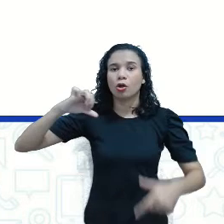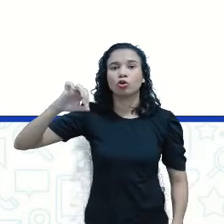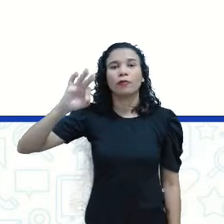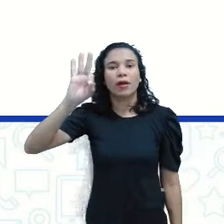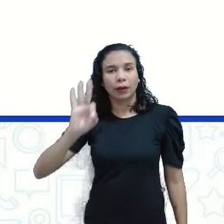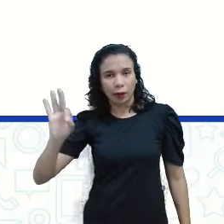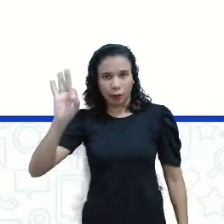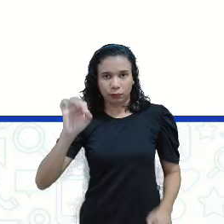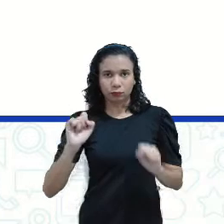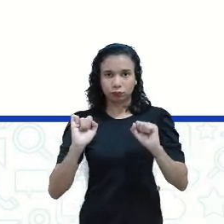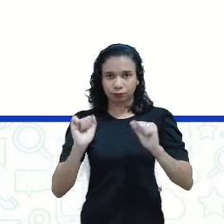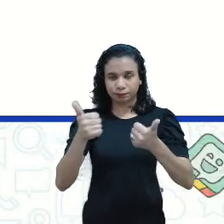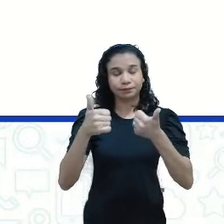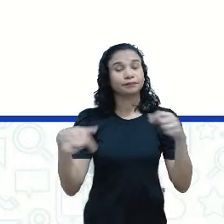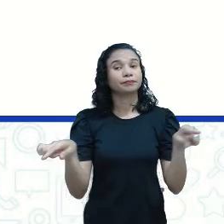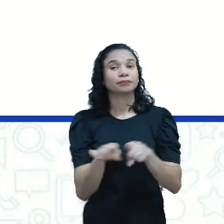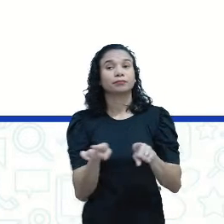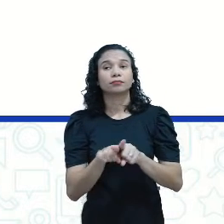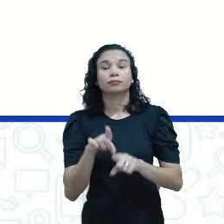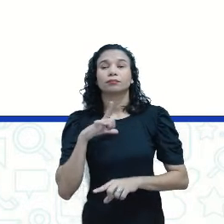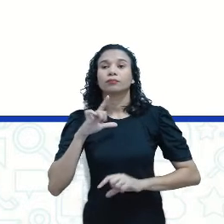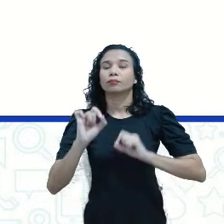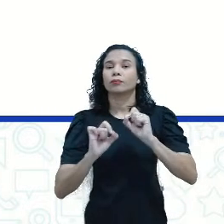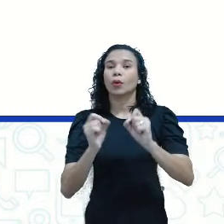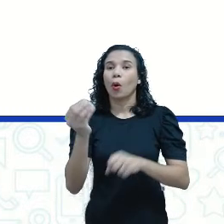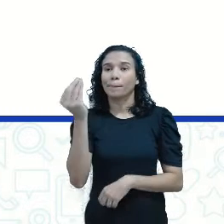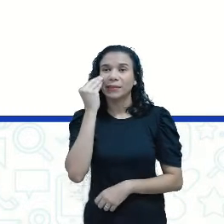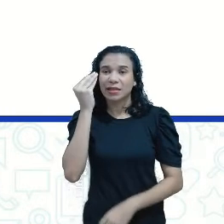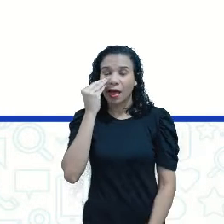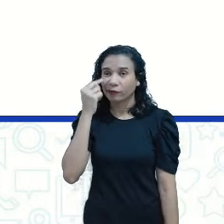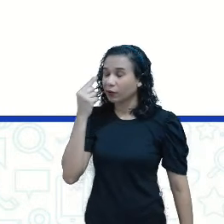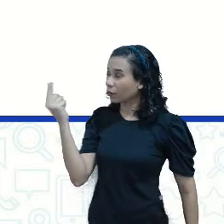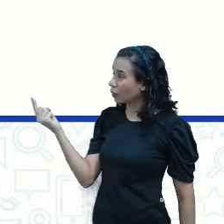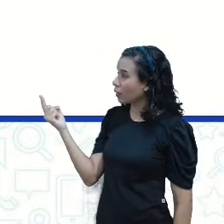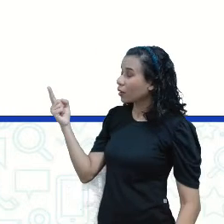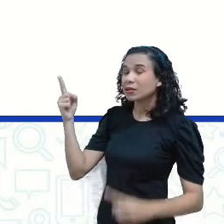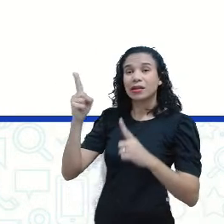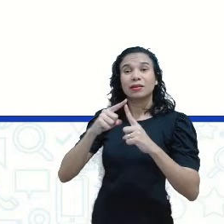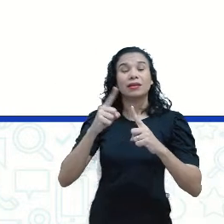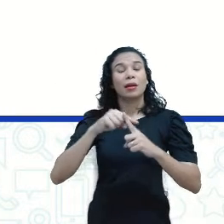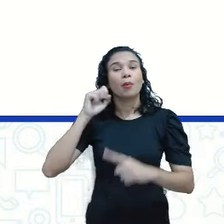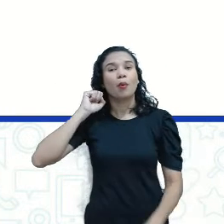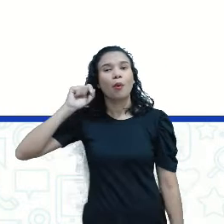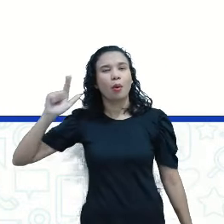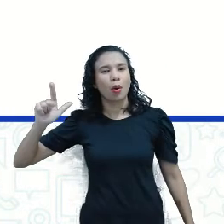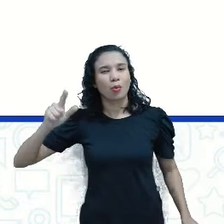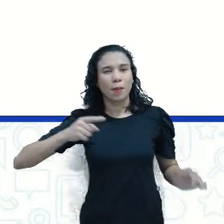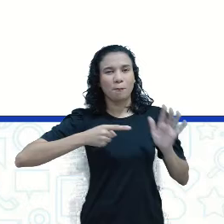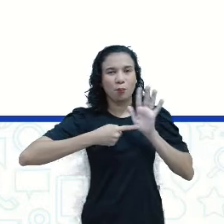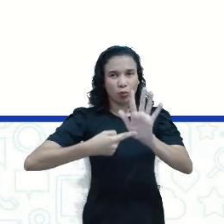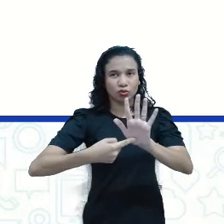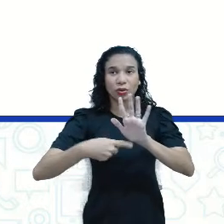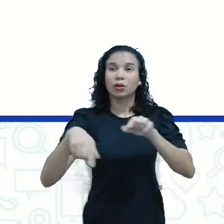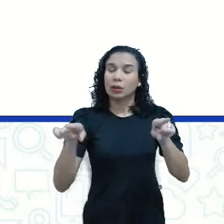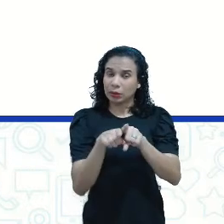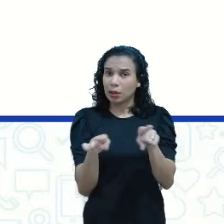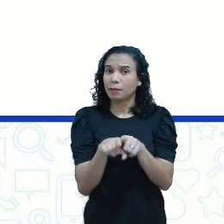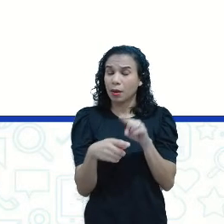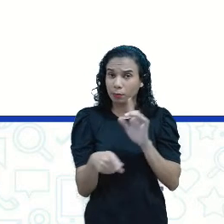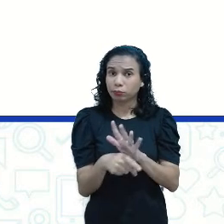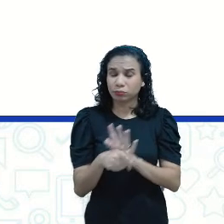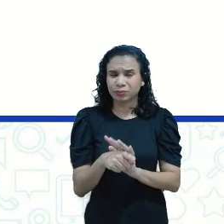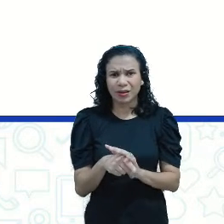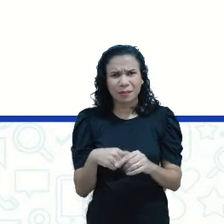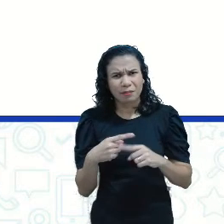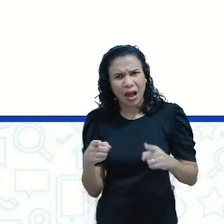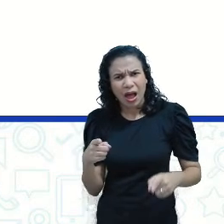isso de altura. Tem também, a gente pode observar, esse tipo de triângulo azulzinho aí que está aparecendo, ele também tem um formato de 90 graus.